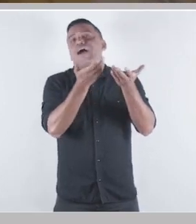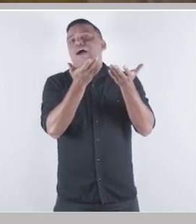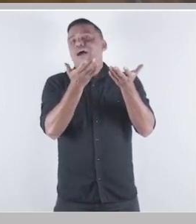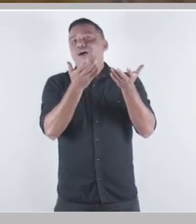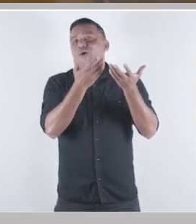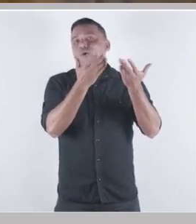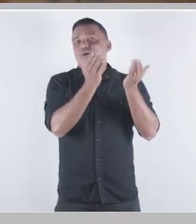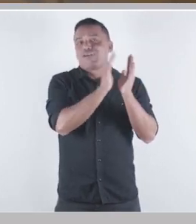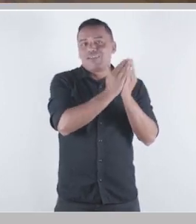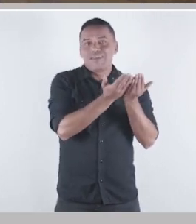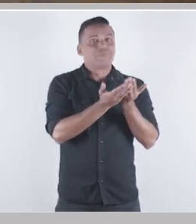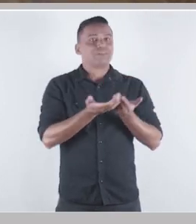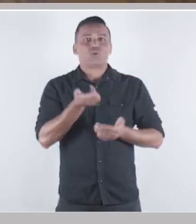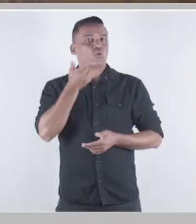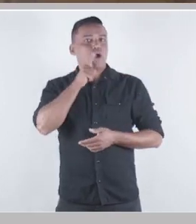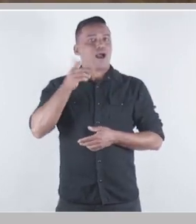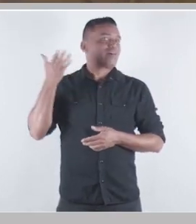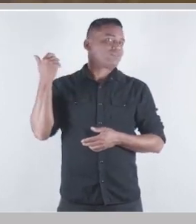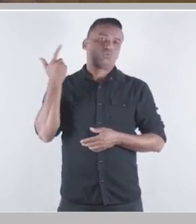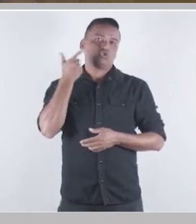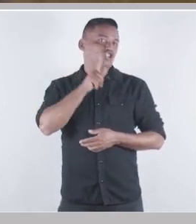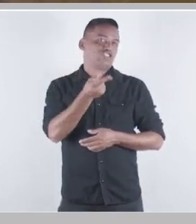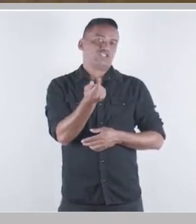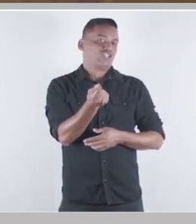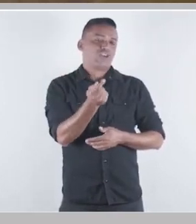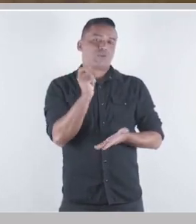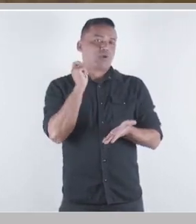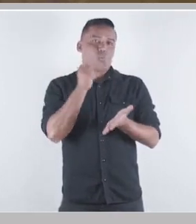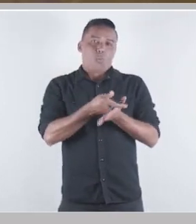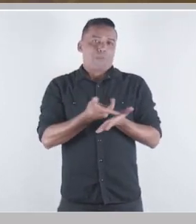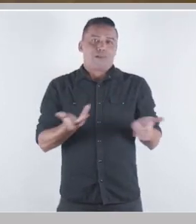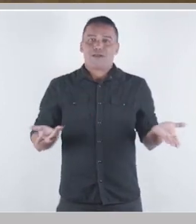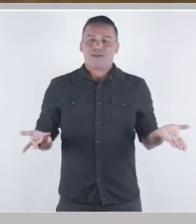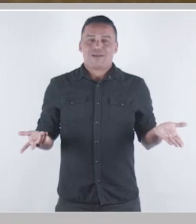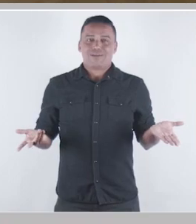que eu não tinha as condições, né, para adquirir assim.